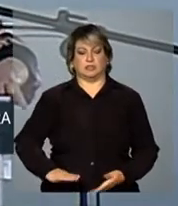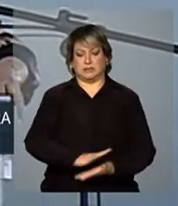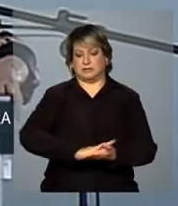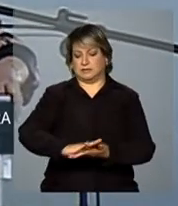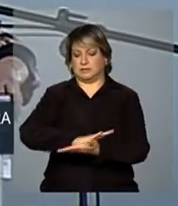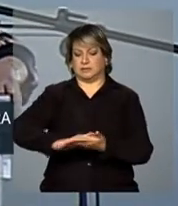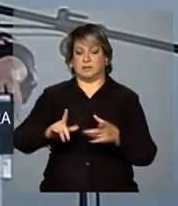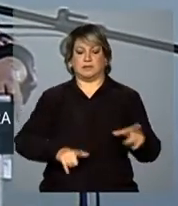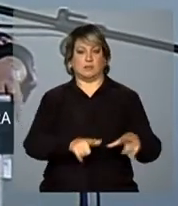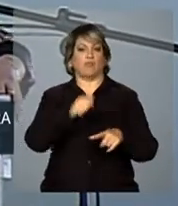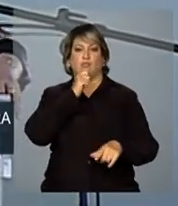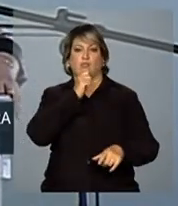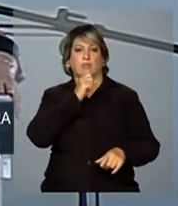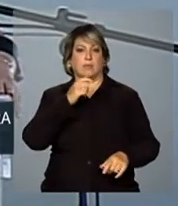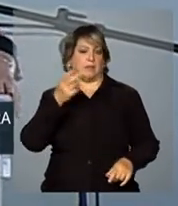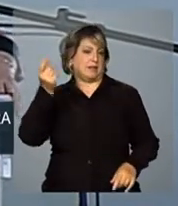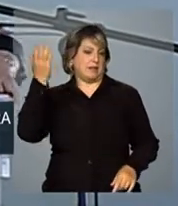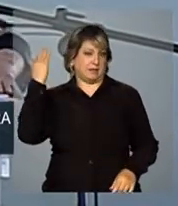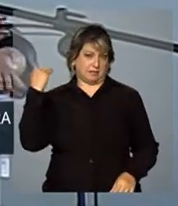O governo federal,